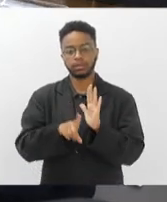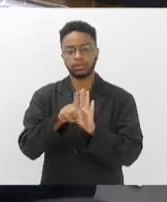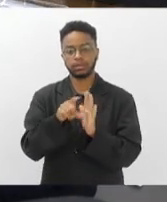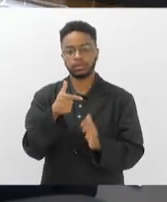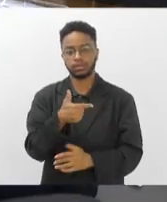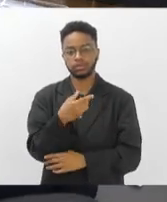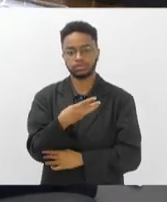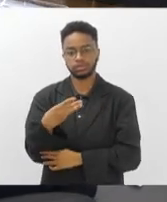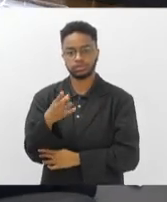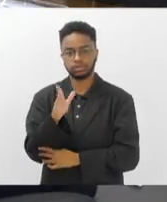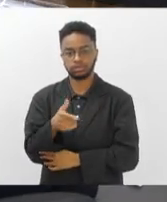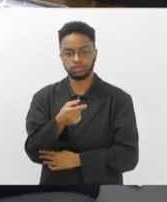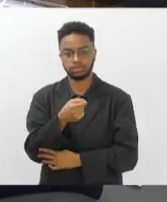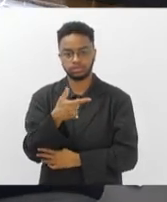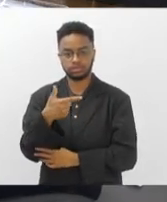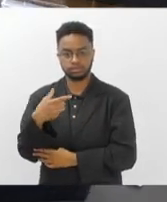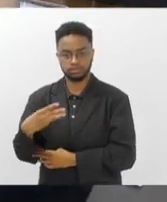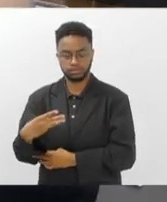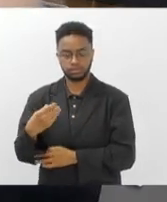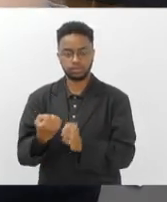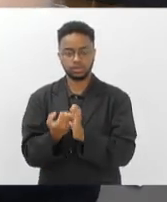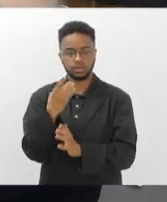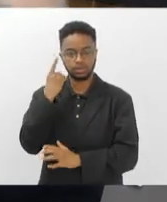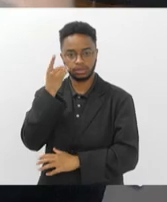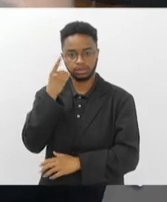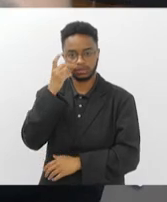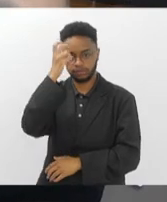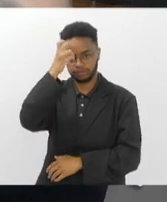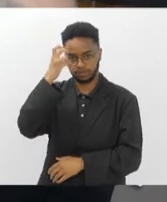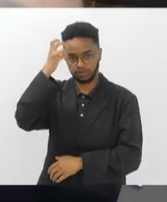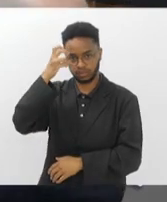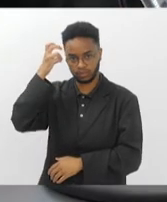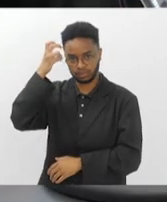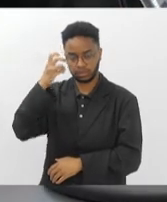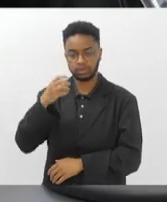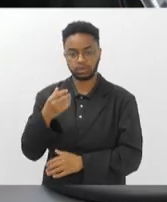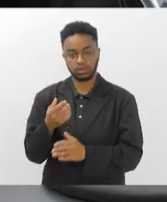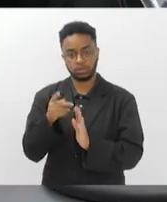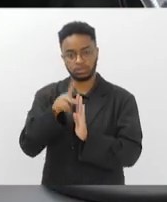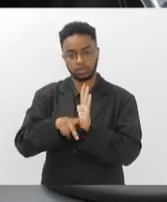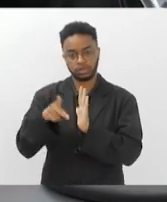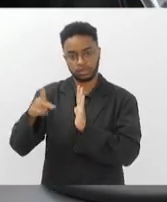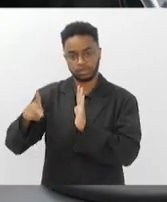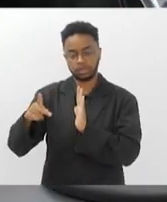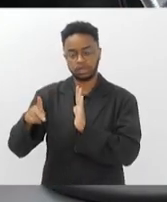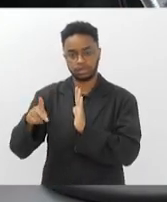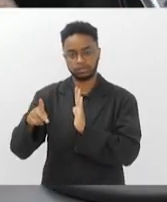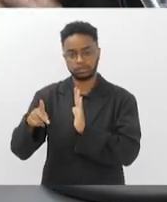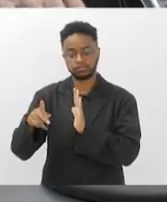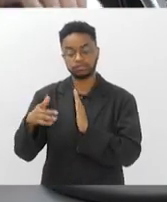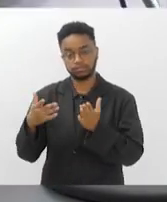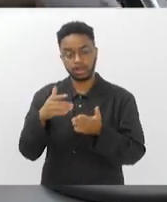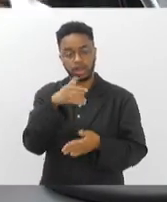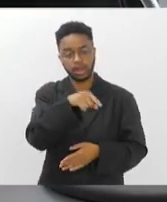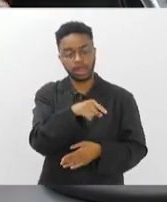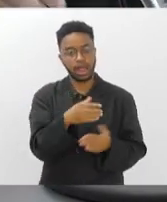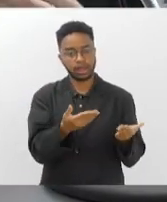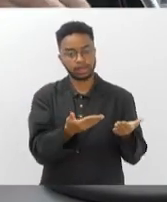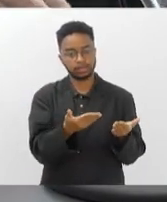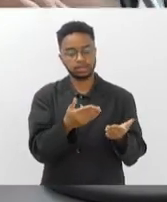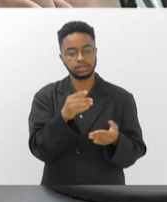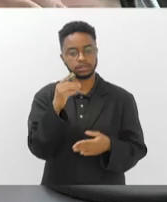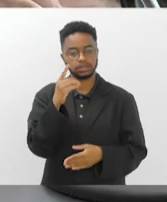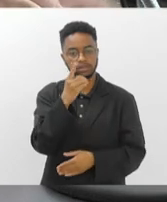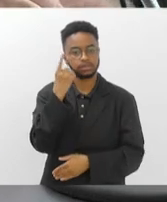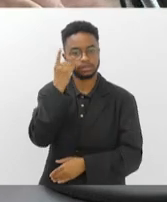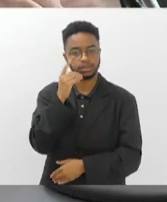de 23, que é um projeto da deputada Verônica Lima. O projeto original aqui é de autoria do deputado Andrezinho Siciliano. O projeto